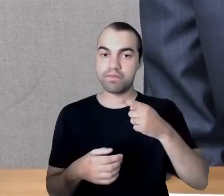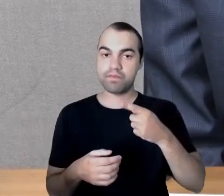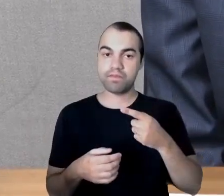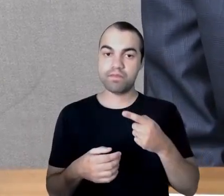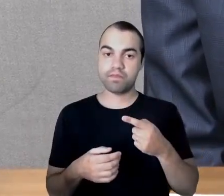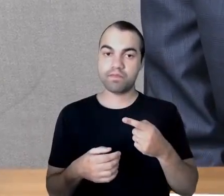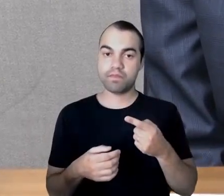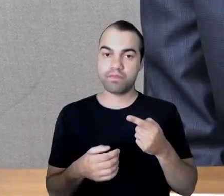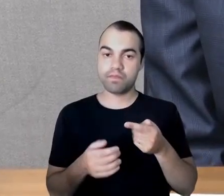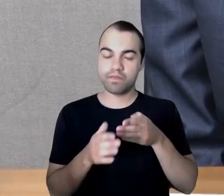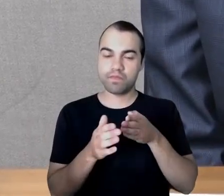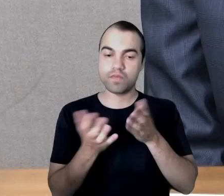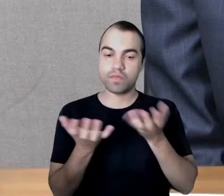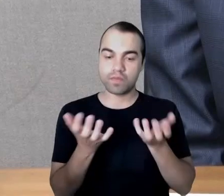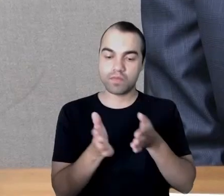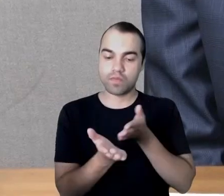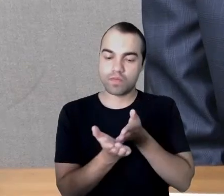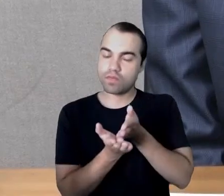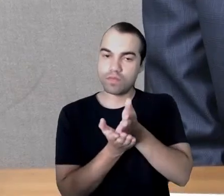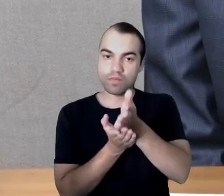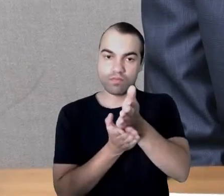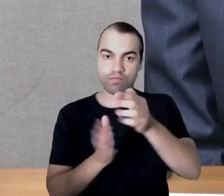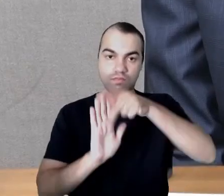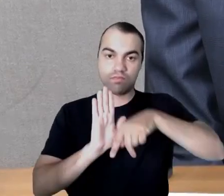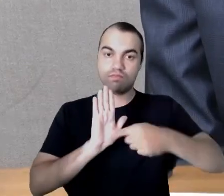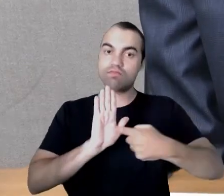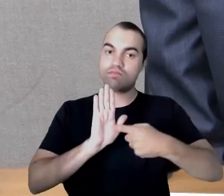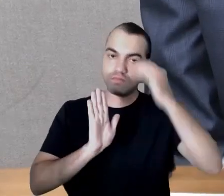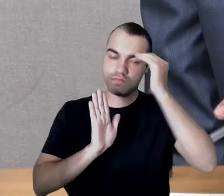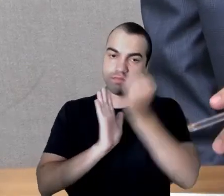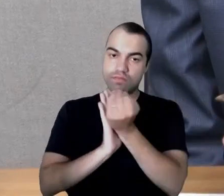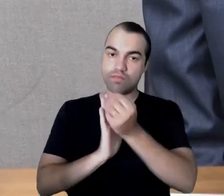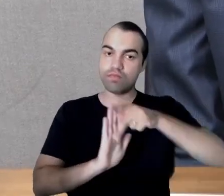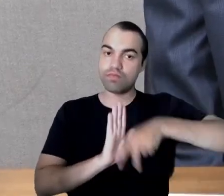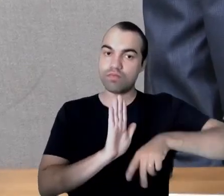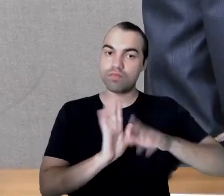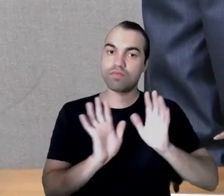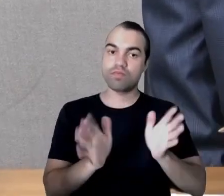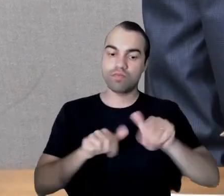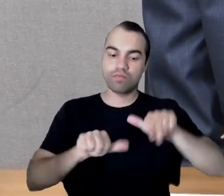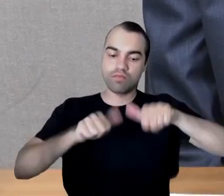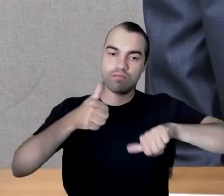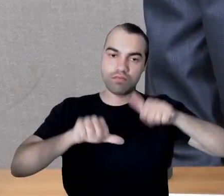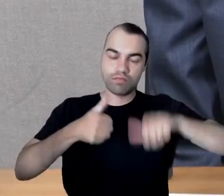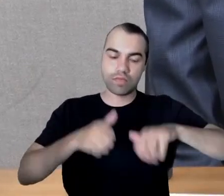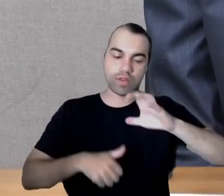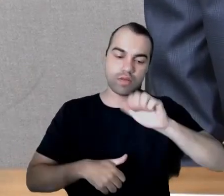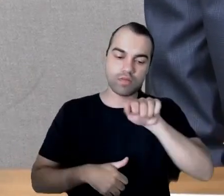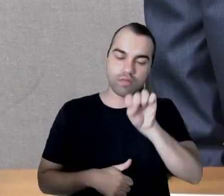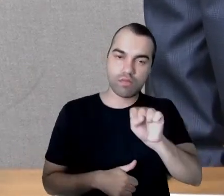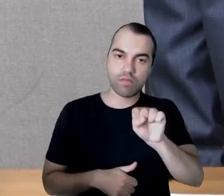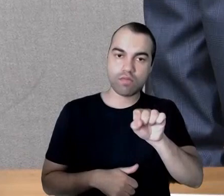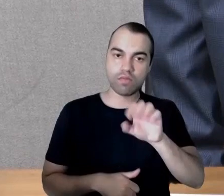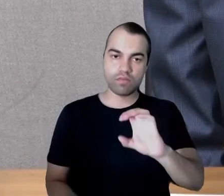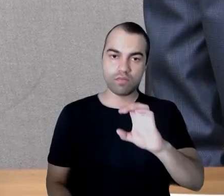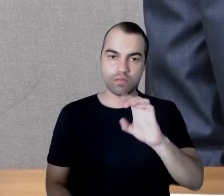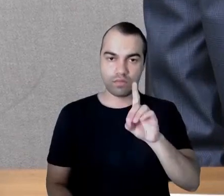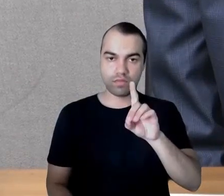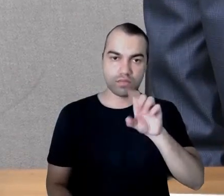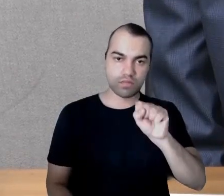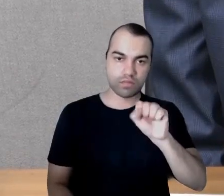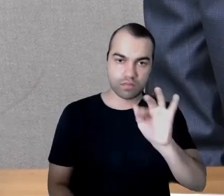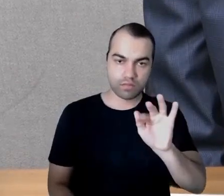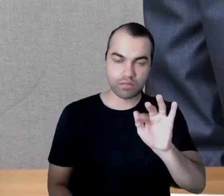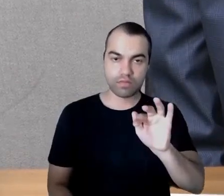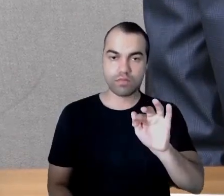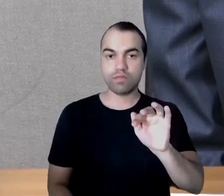projeto o projeto já foi examinado pela cas- pela cedeste e agora